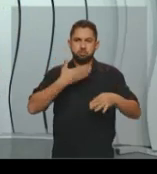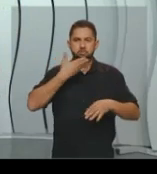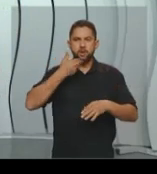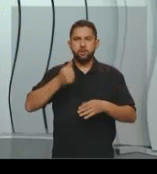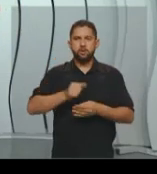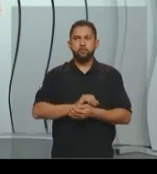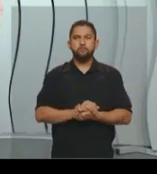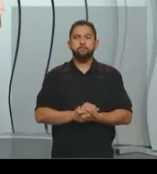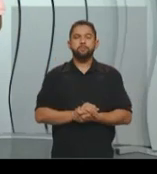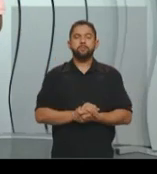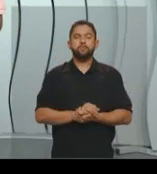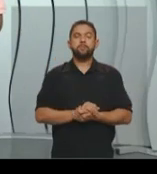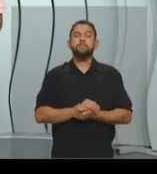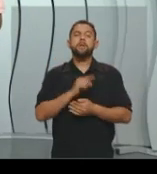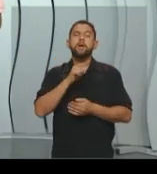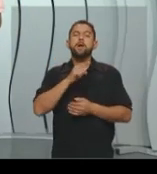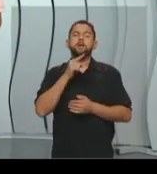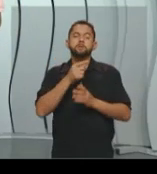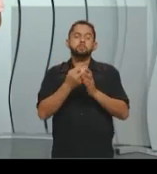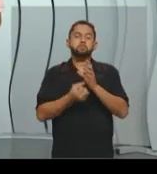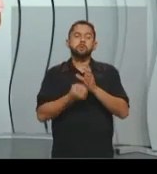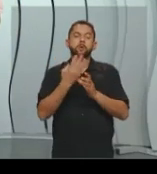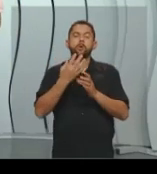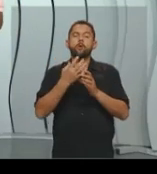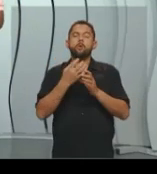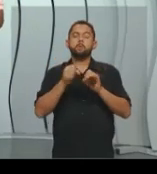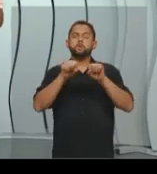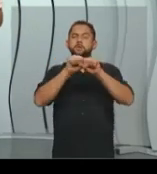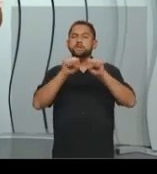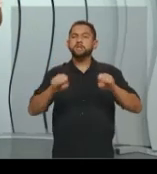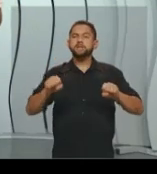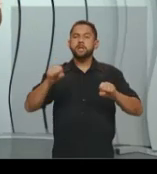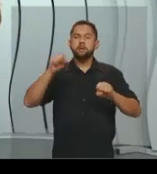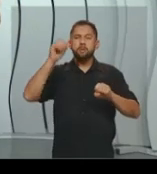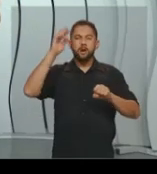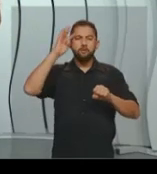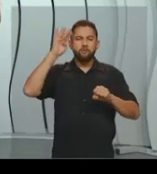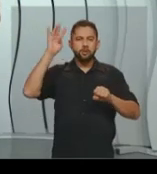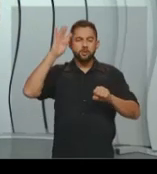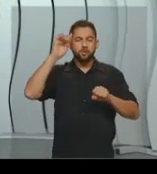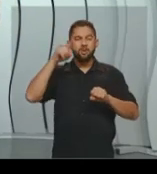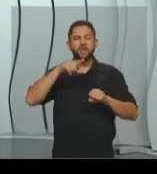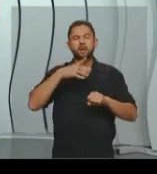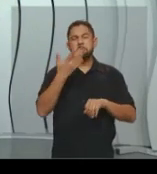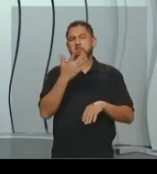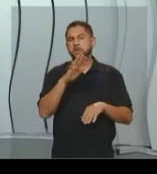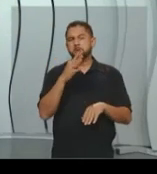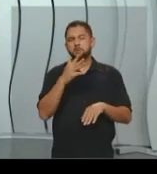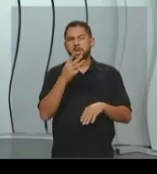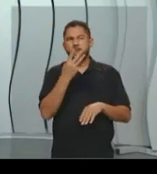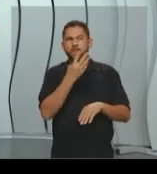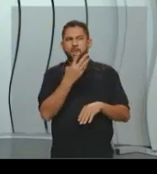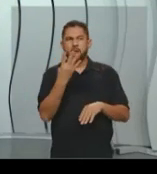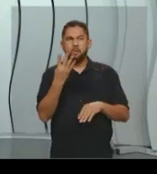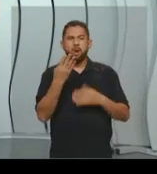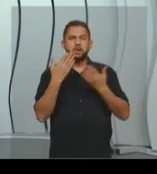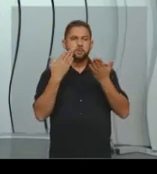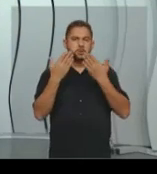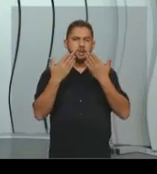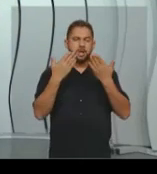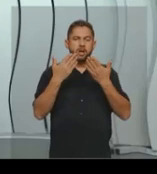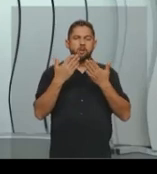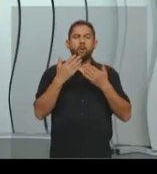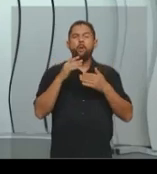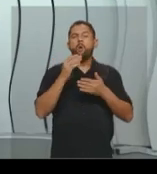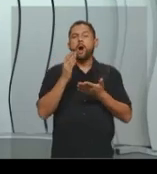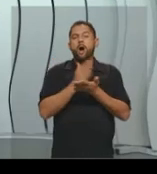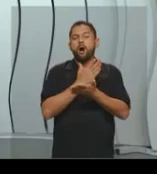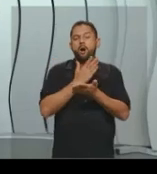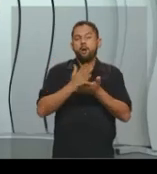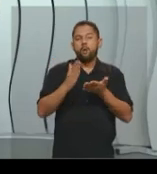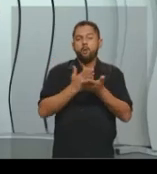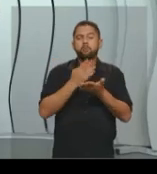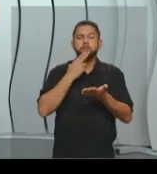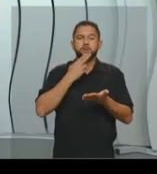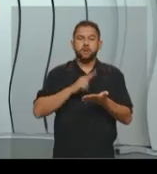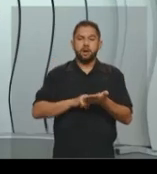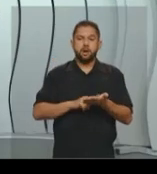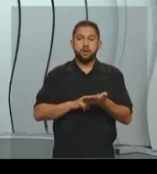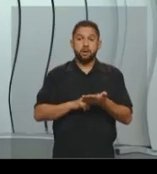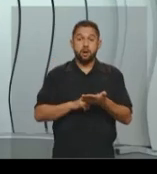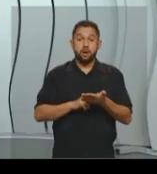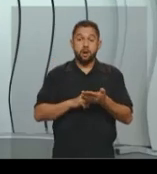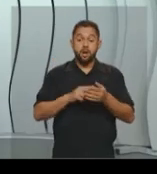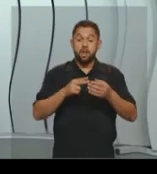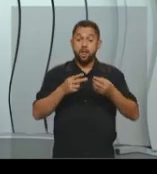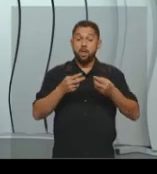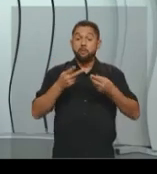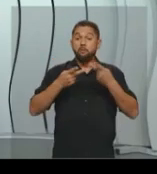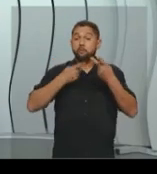um sistema filosófico. Então ele tem mais ou menos 34 diálogos, algumas cartas, em que ele faz um sistema filosófico onde a gente fala de tudo